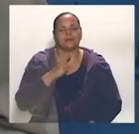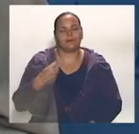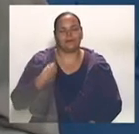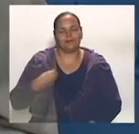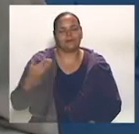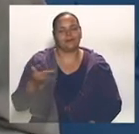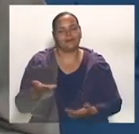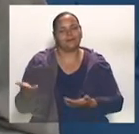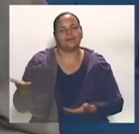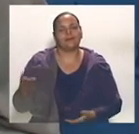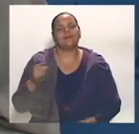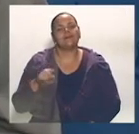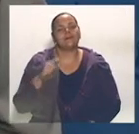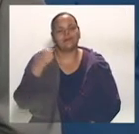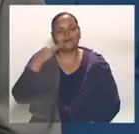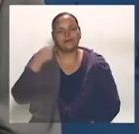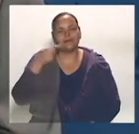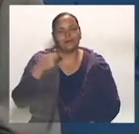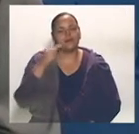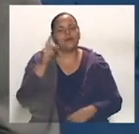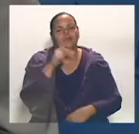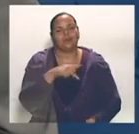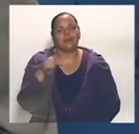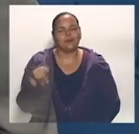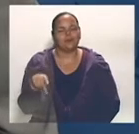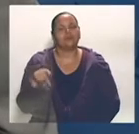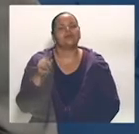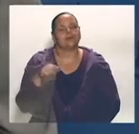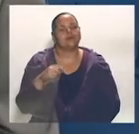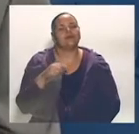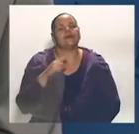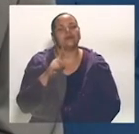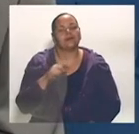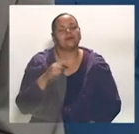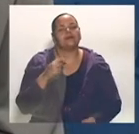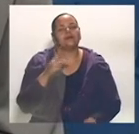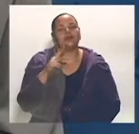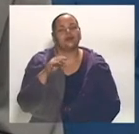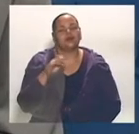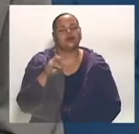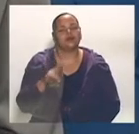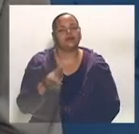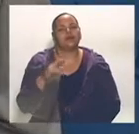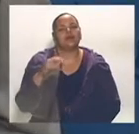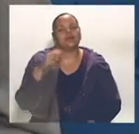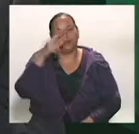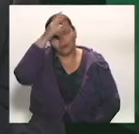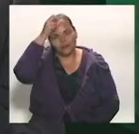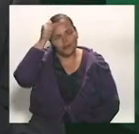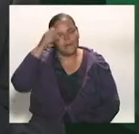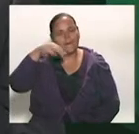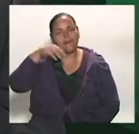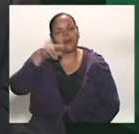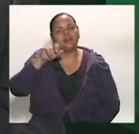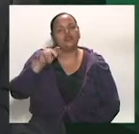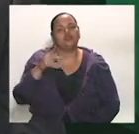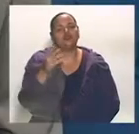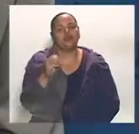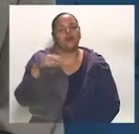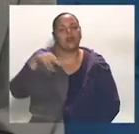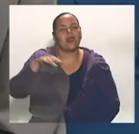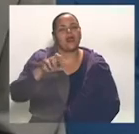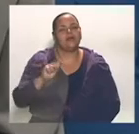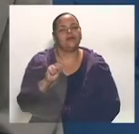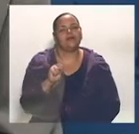as presenças do advogado, professor e também procurador do município, Martinho Neves de Miranda,